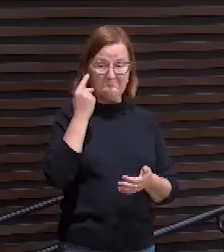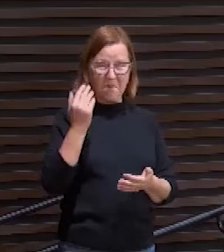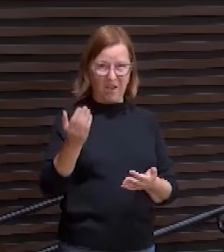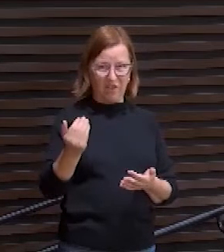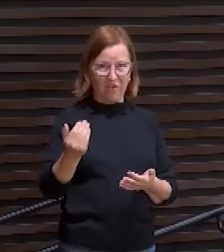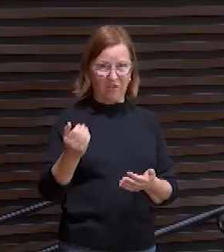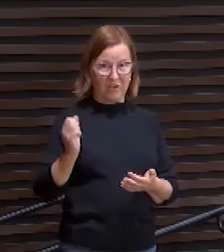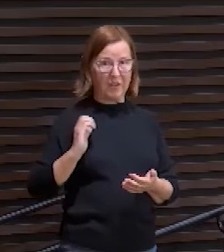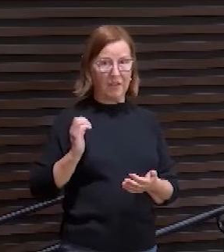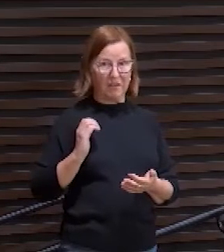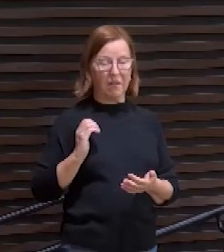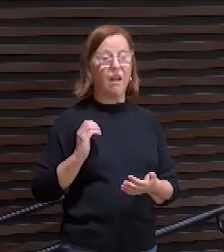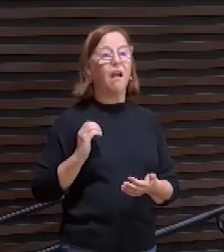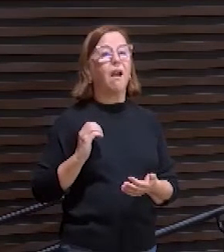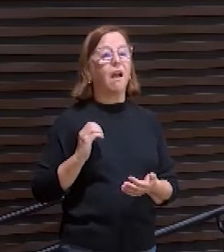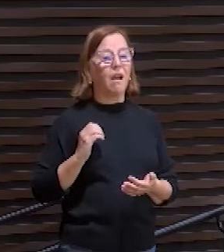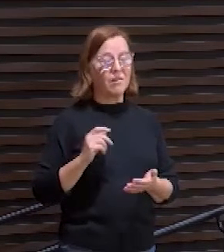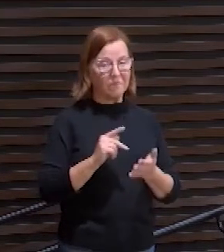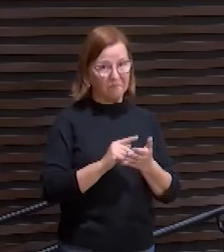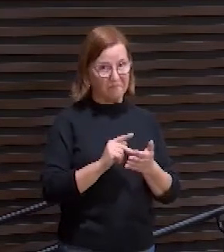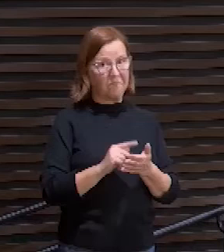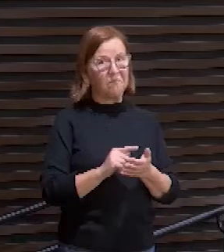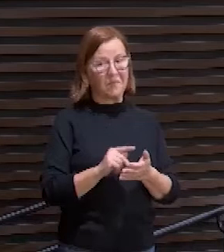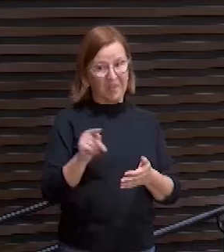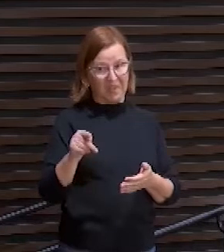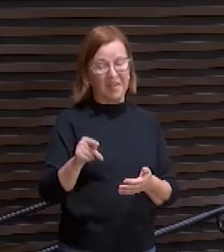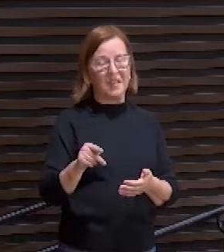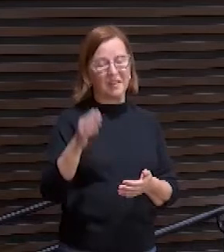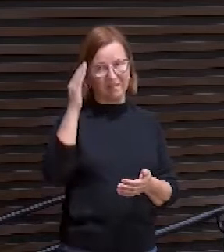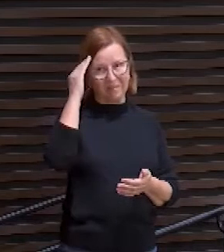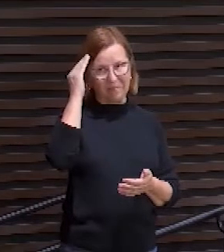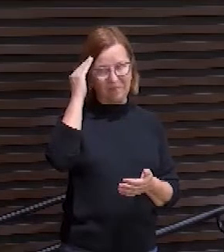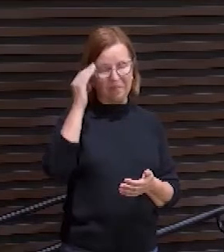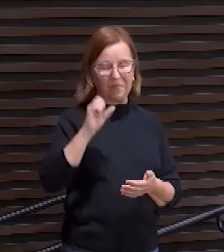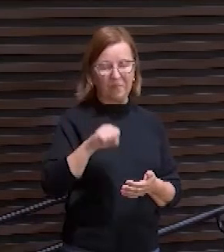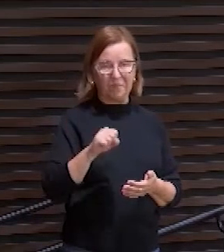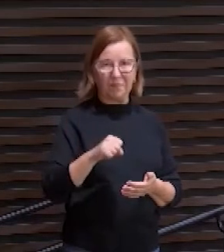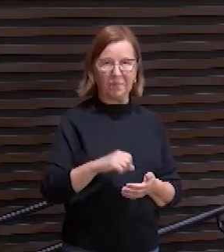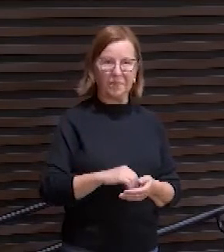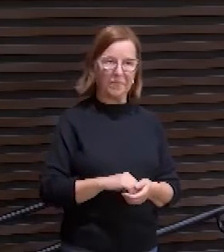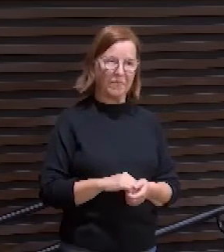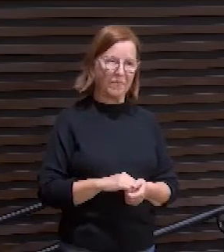é verdade. O jovem rico concorda.